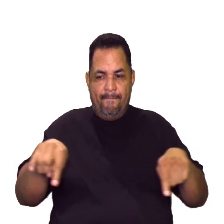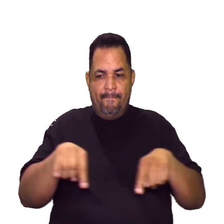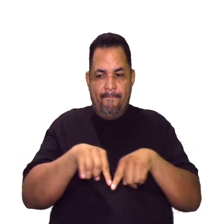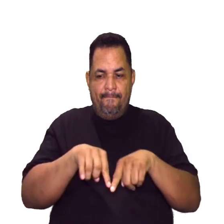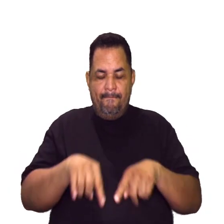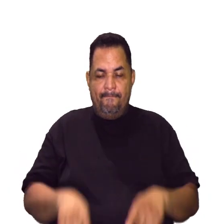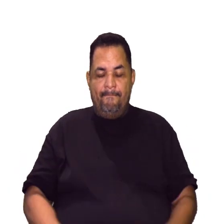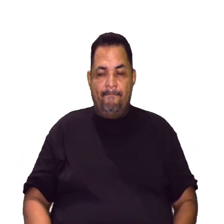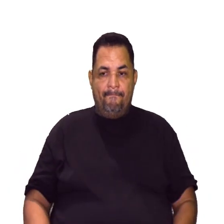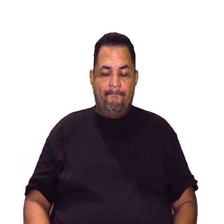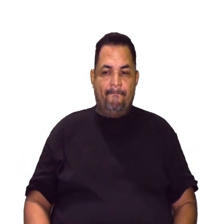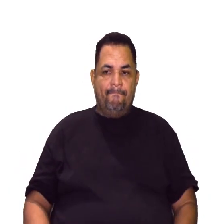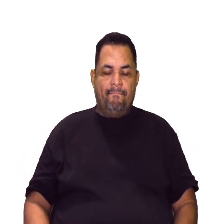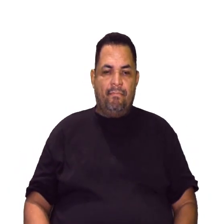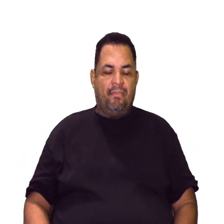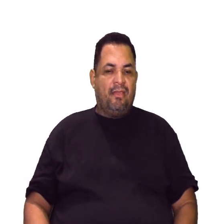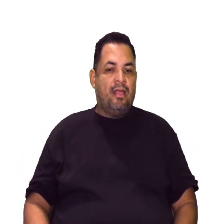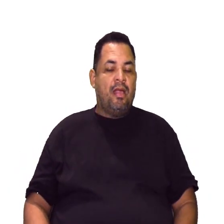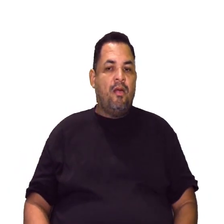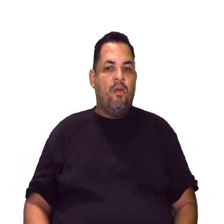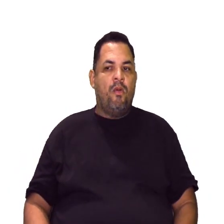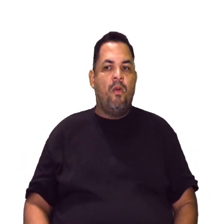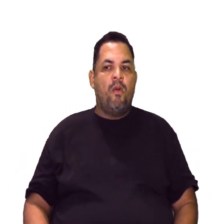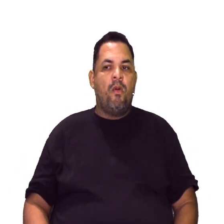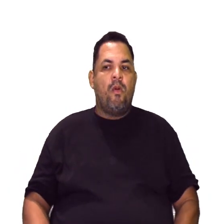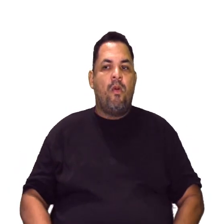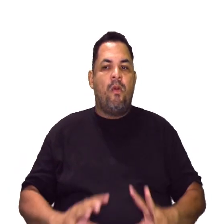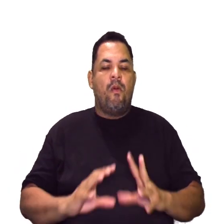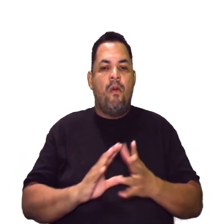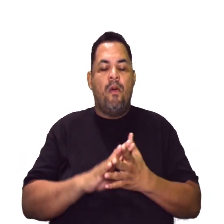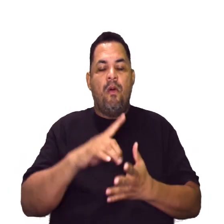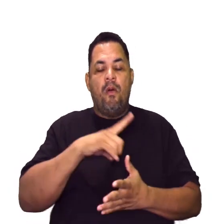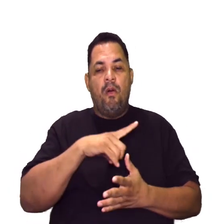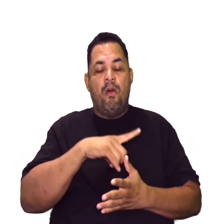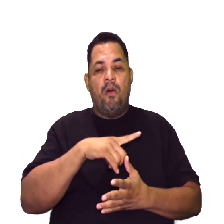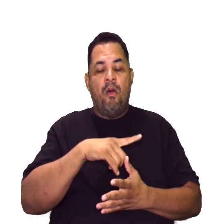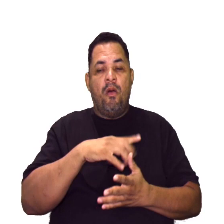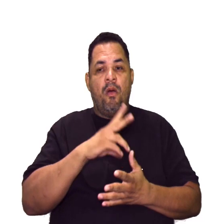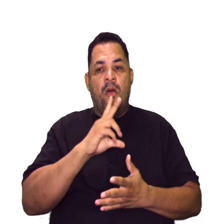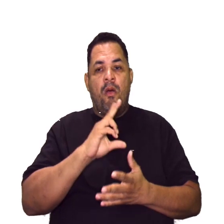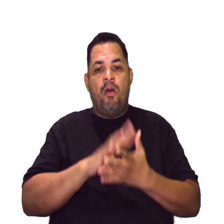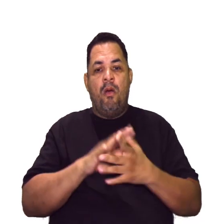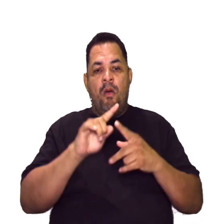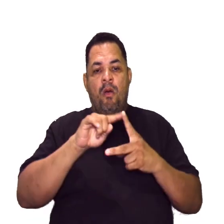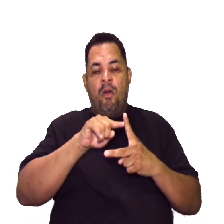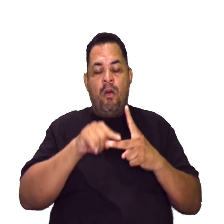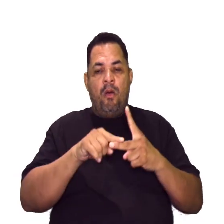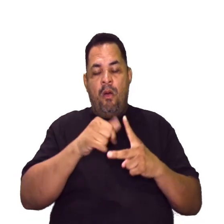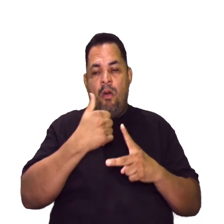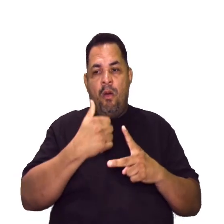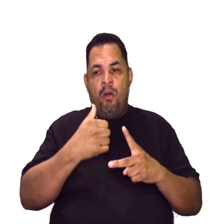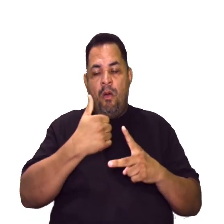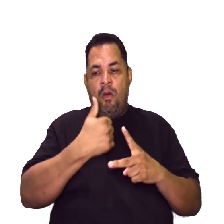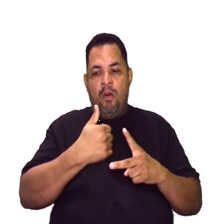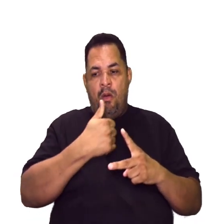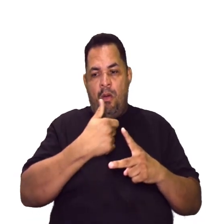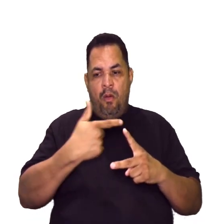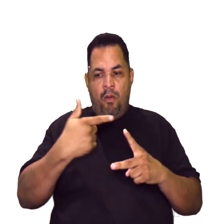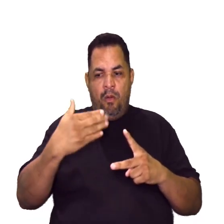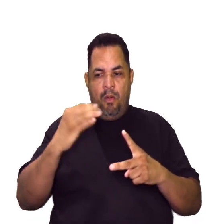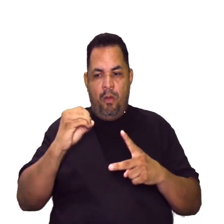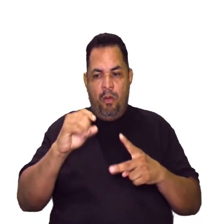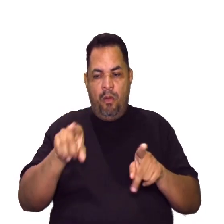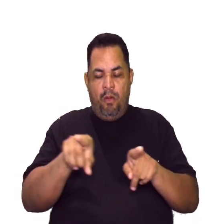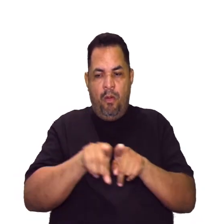nem todos os ângulos são iguais. Existem ângulos de 120 e existem ângulos